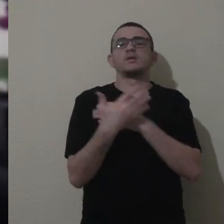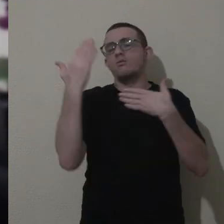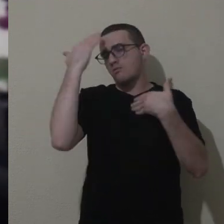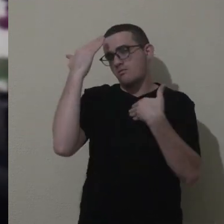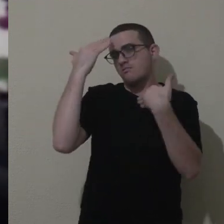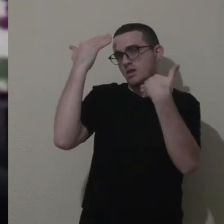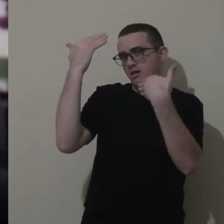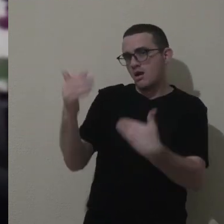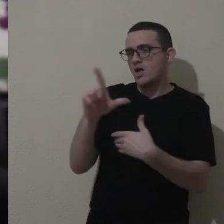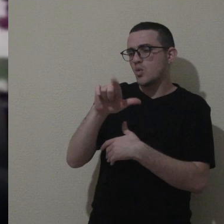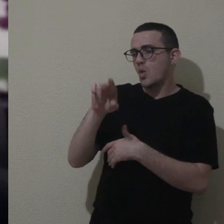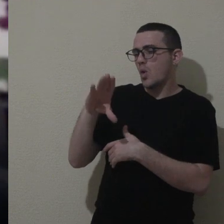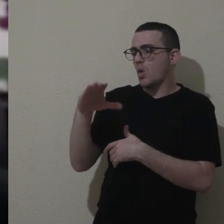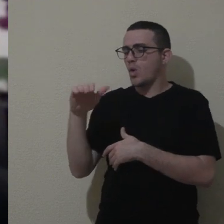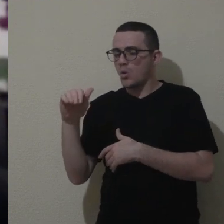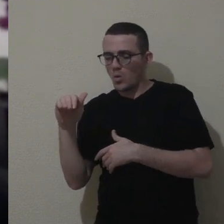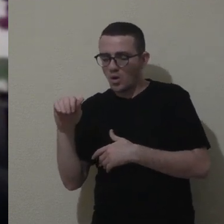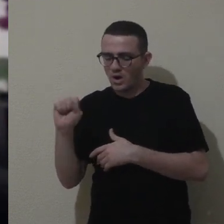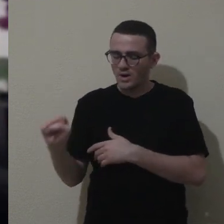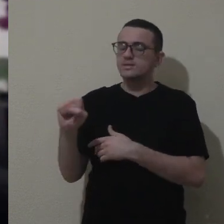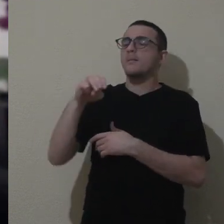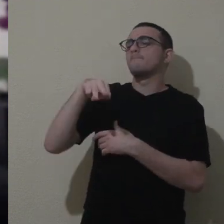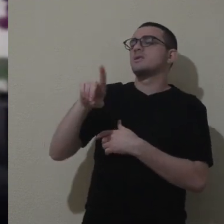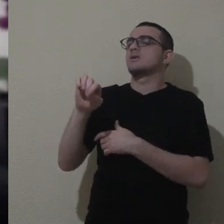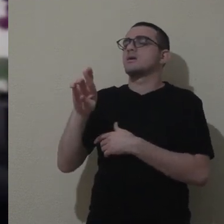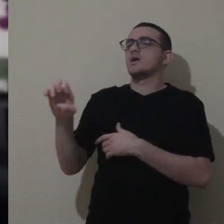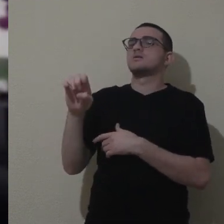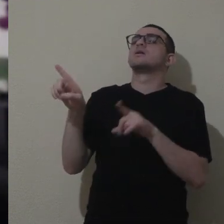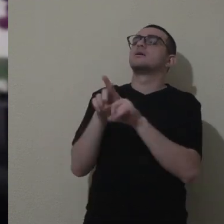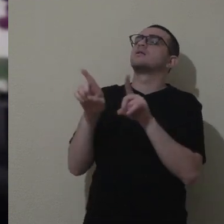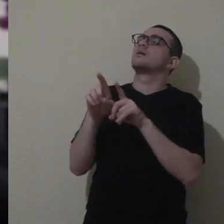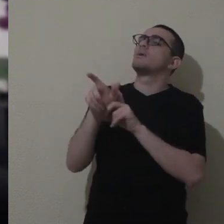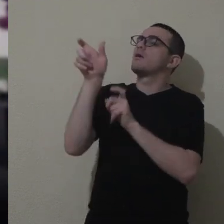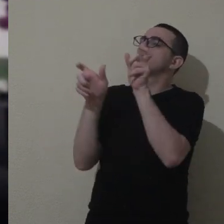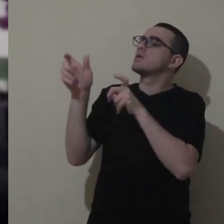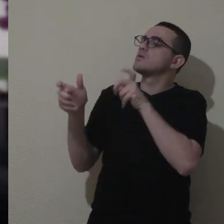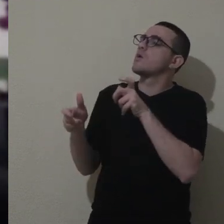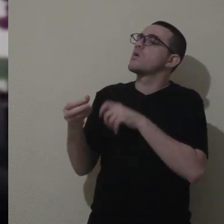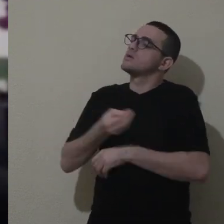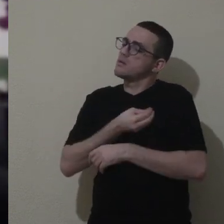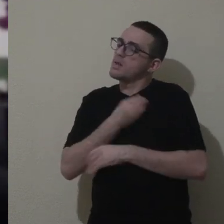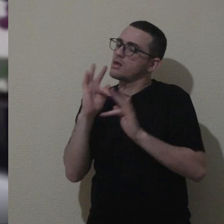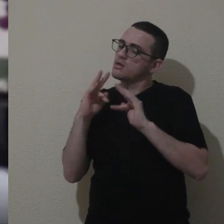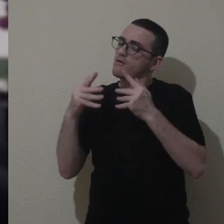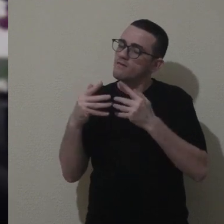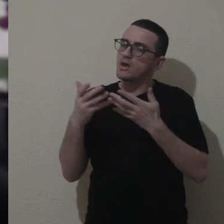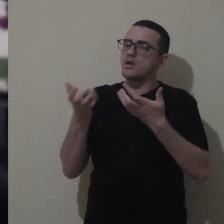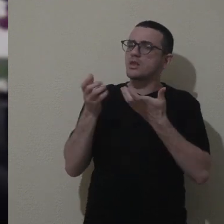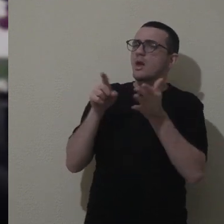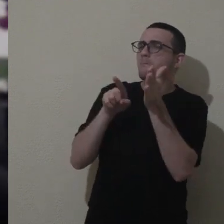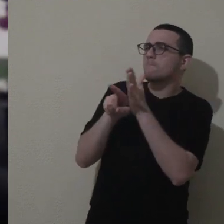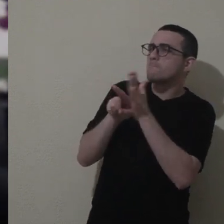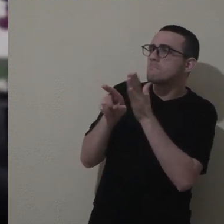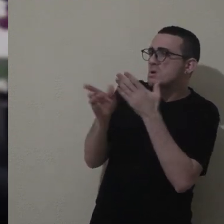Então, agradeço Lucas, Niandra e o pessoal que conseguiu ficar aí até o final, né, e talvez queiram abrir